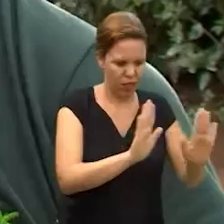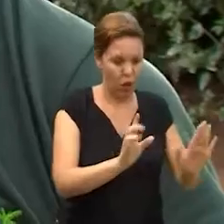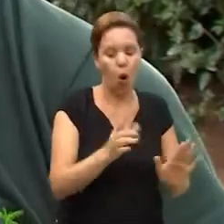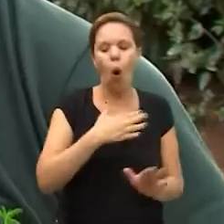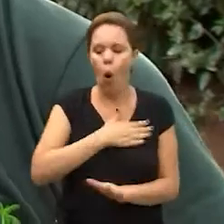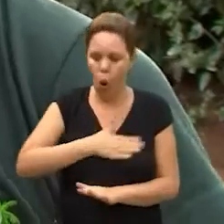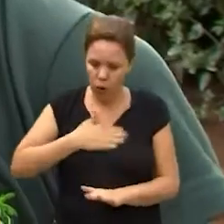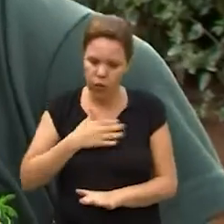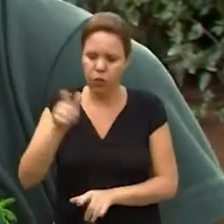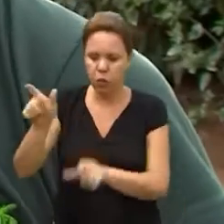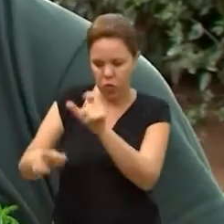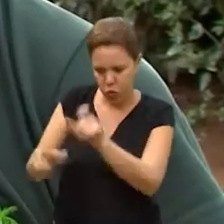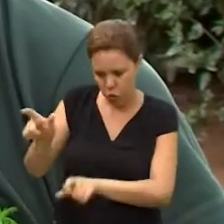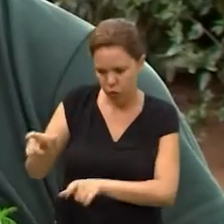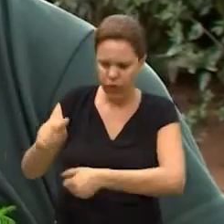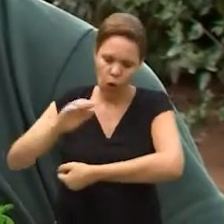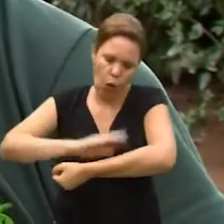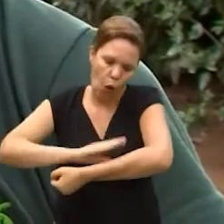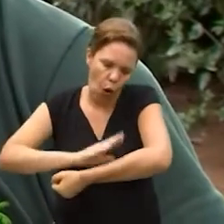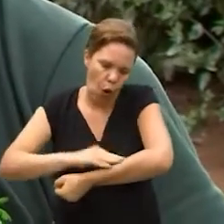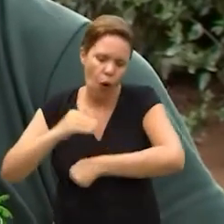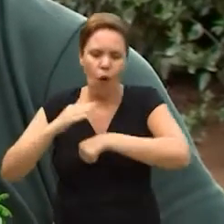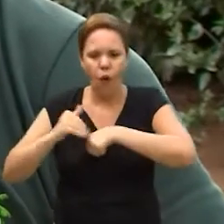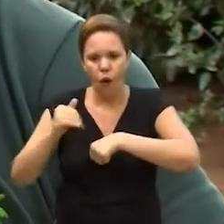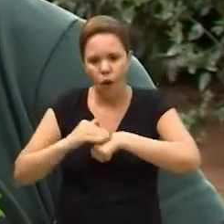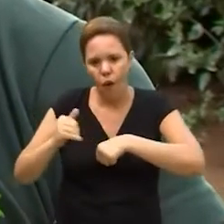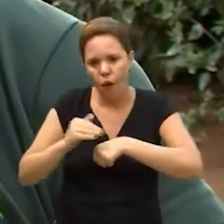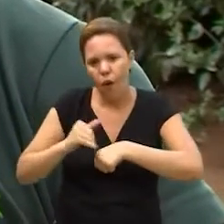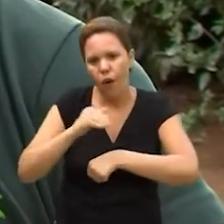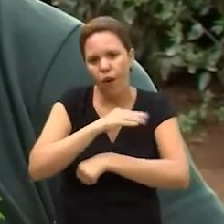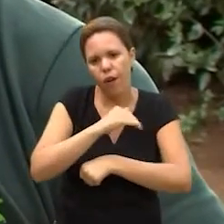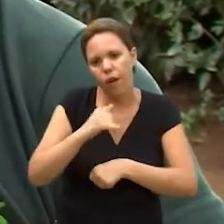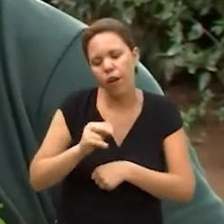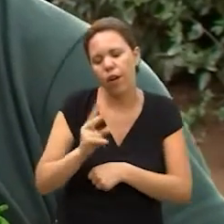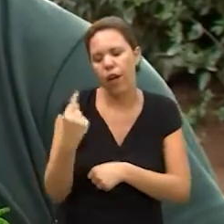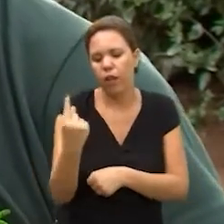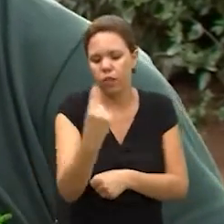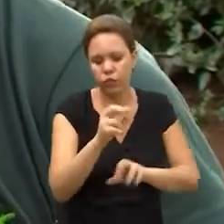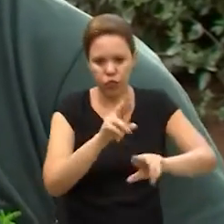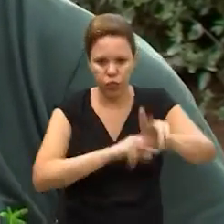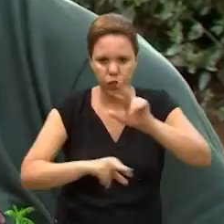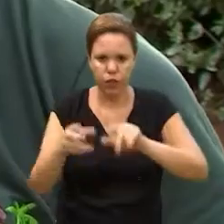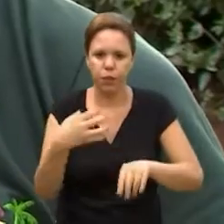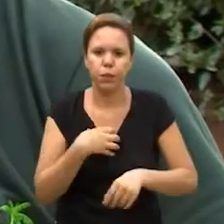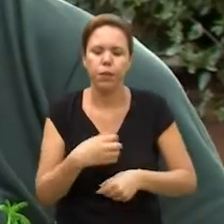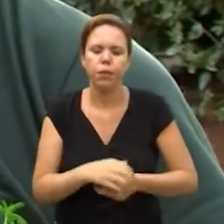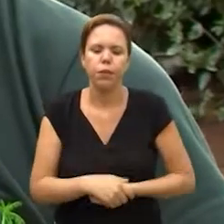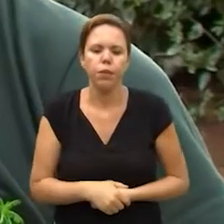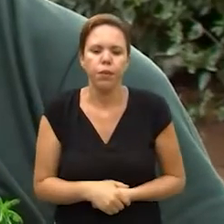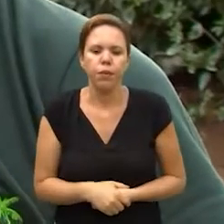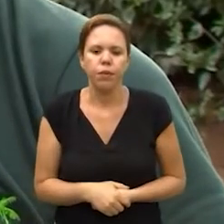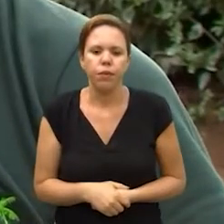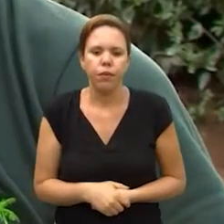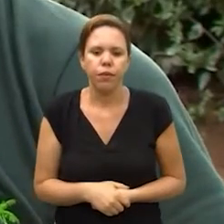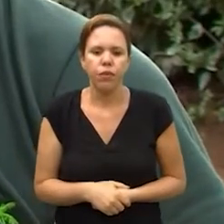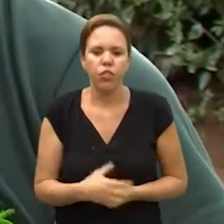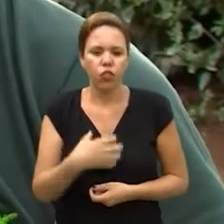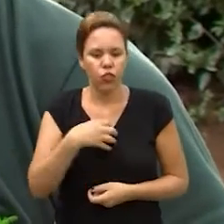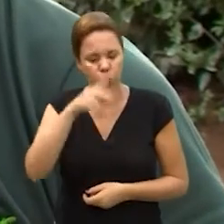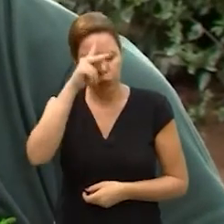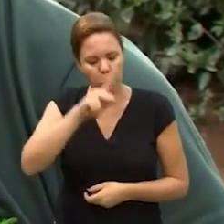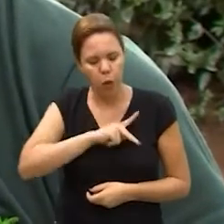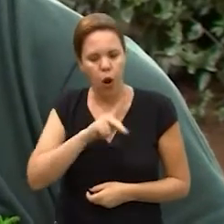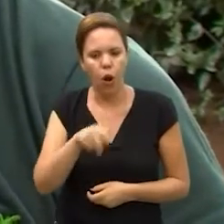de gente. Então, fica no colo, vamos fazer carinho. Então, cada um com a sua particularidade mesmo. E além da personalidade,